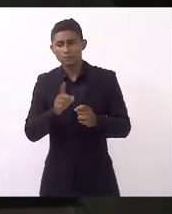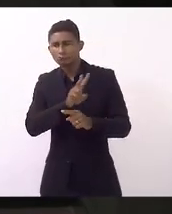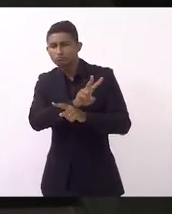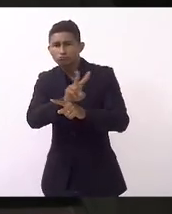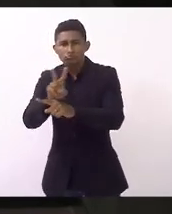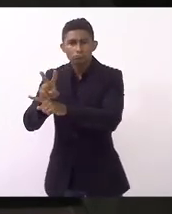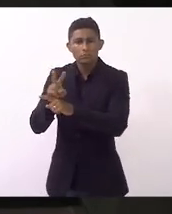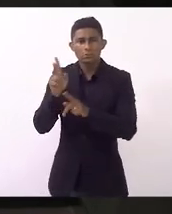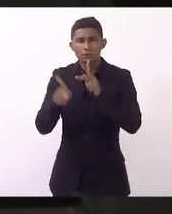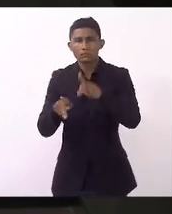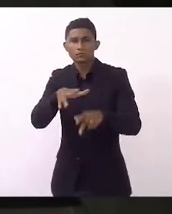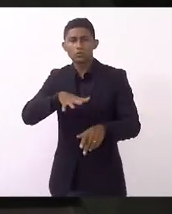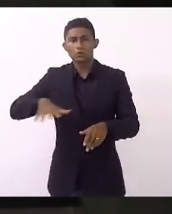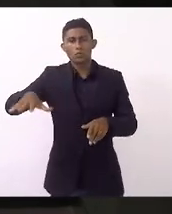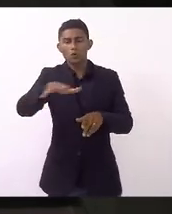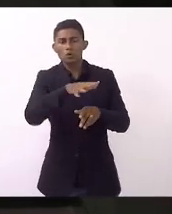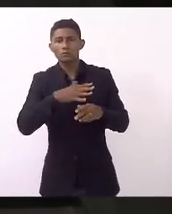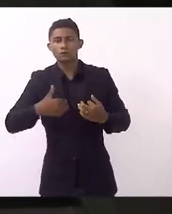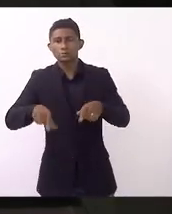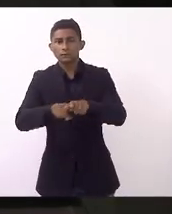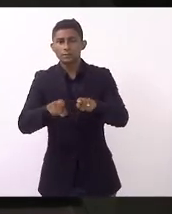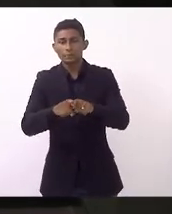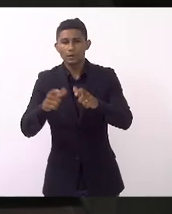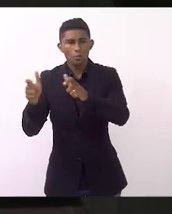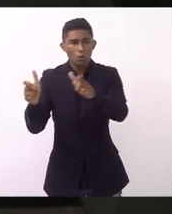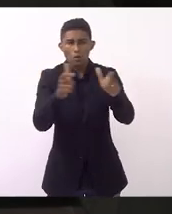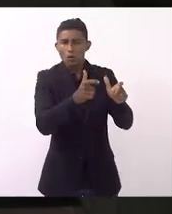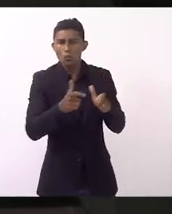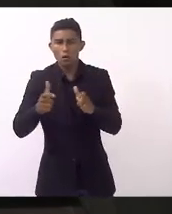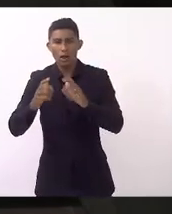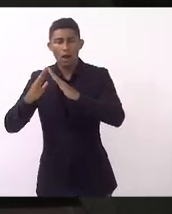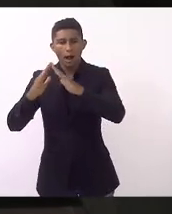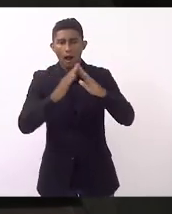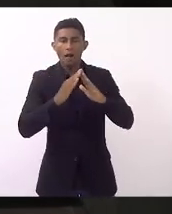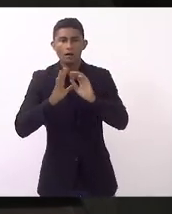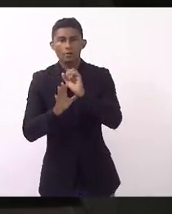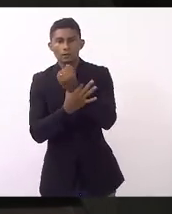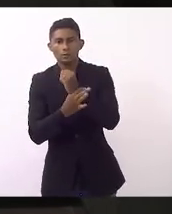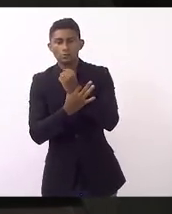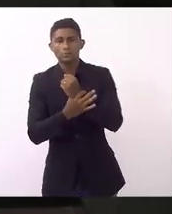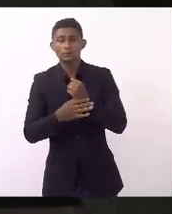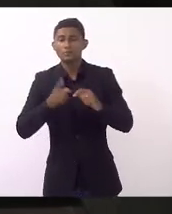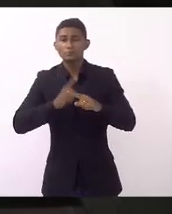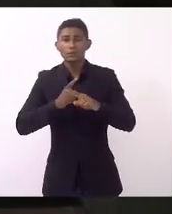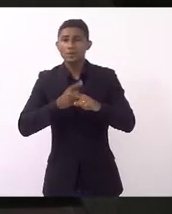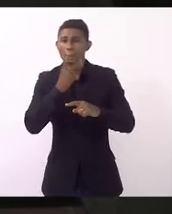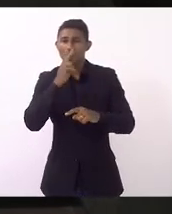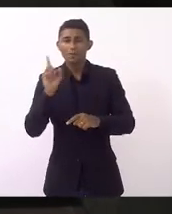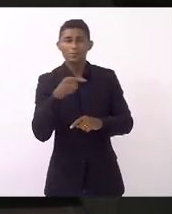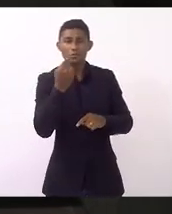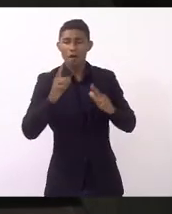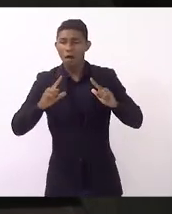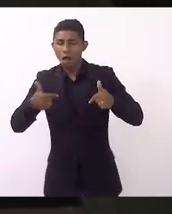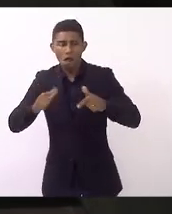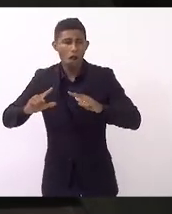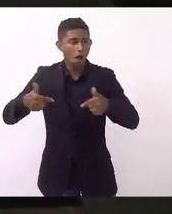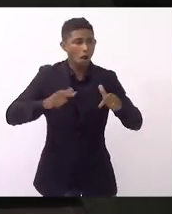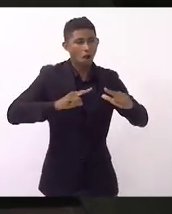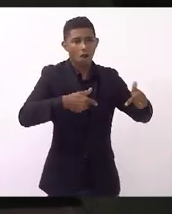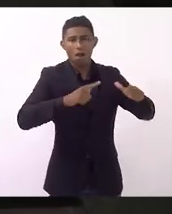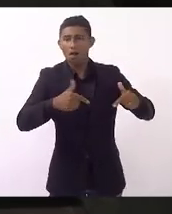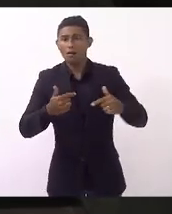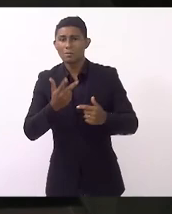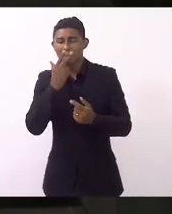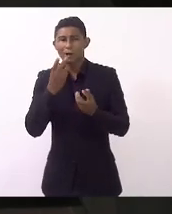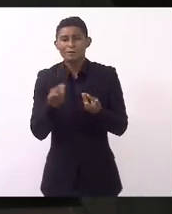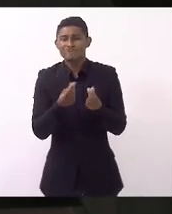popular, porque, do contrário, é enxugar gelo, ficar cuidando dos feridos, enterrando os mortos, de tempos em tempos, de mês